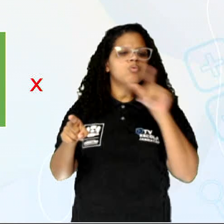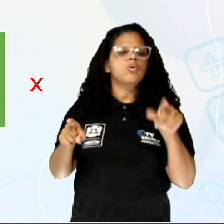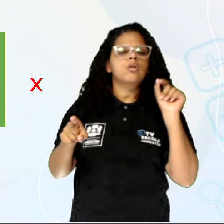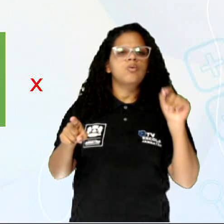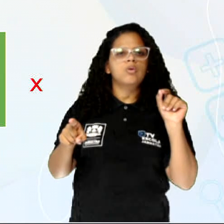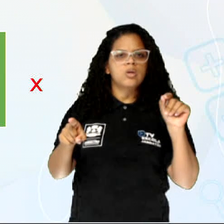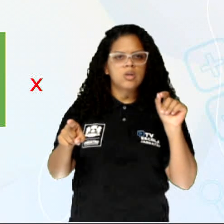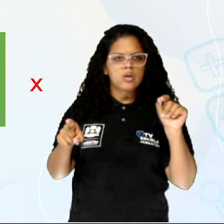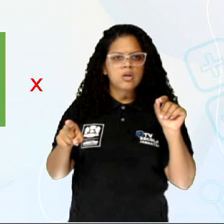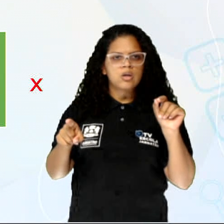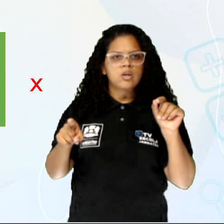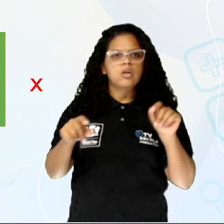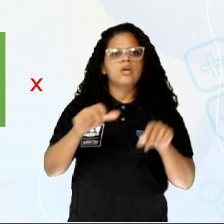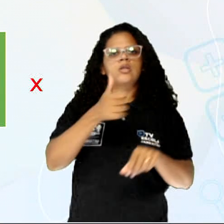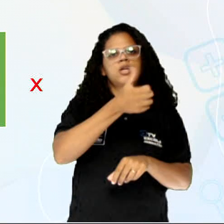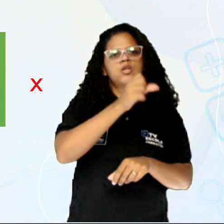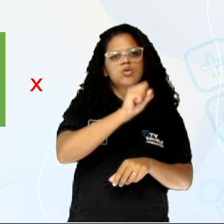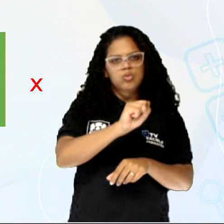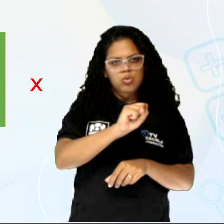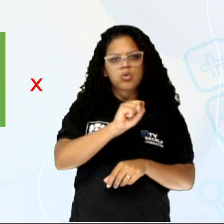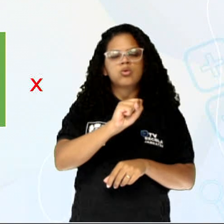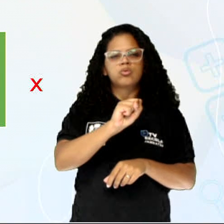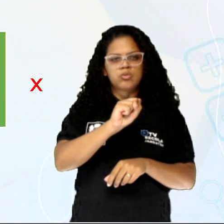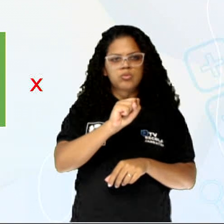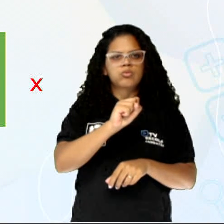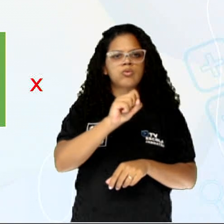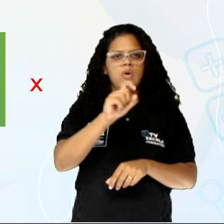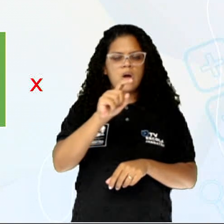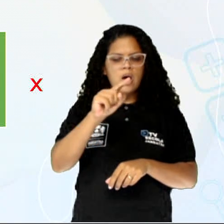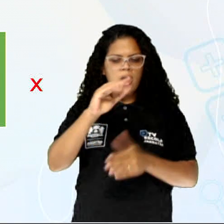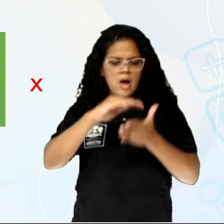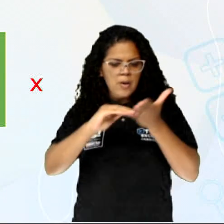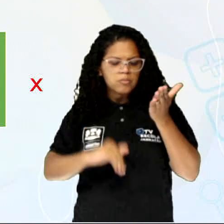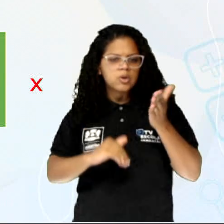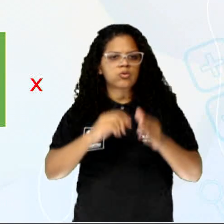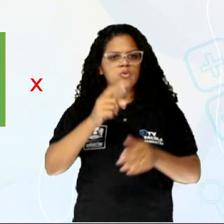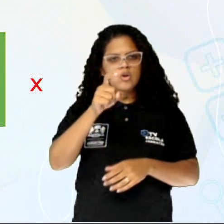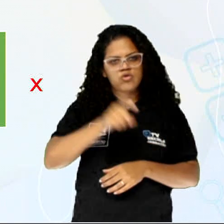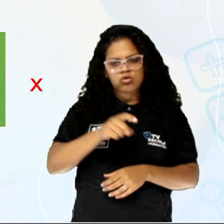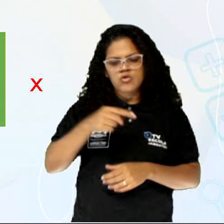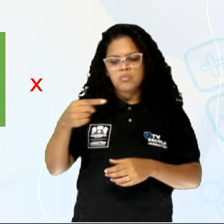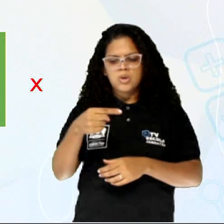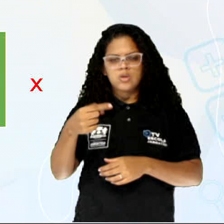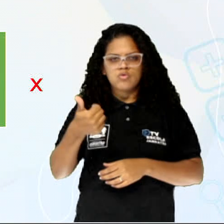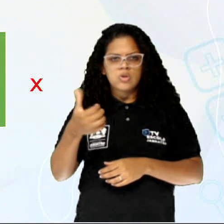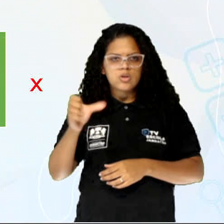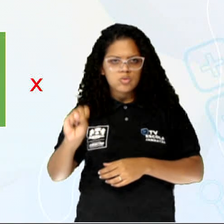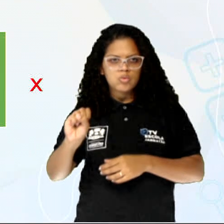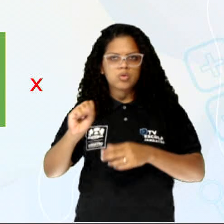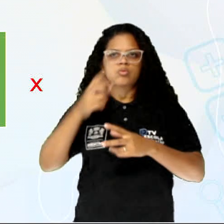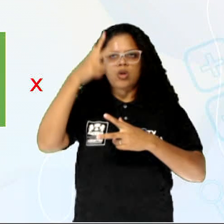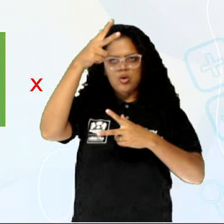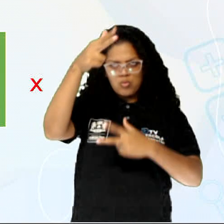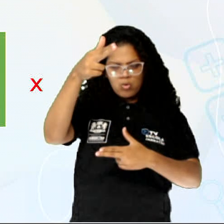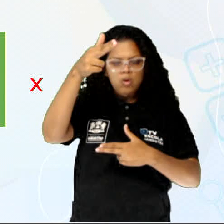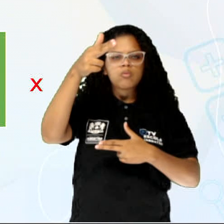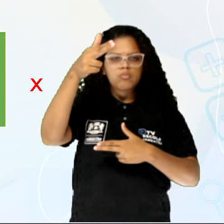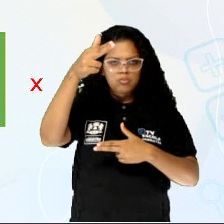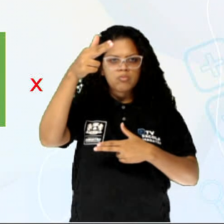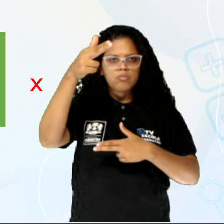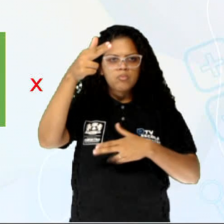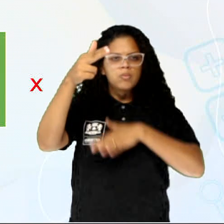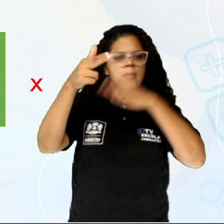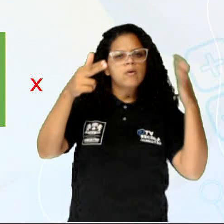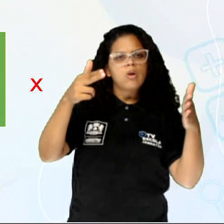É 18 a menos, ou seja, é x menos 18. Então, em cima, quanto é? Como é o retângulo, também é x menos 18. E